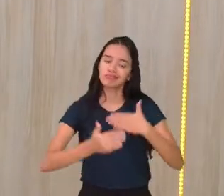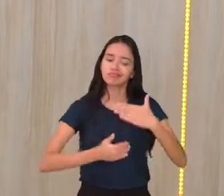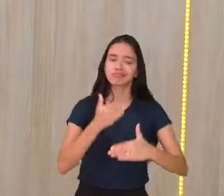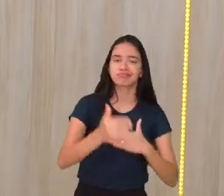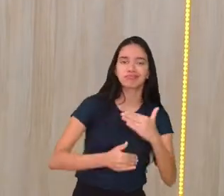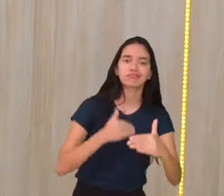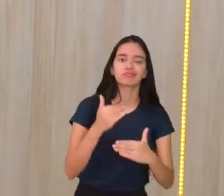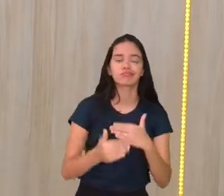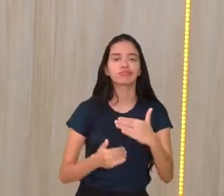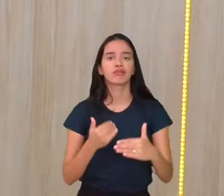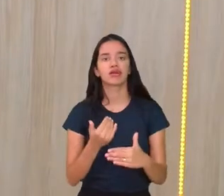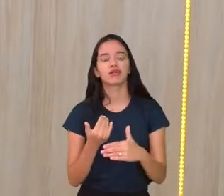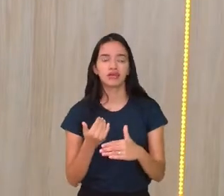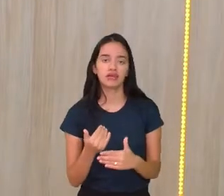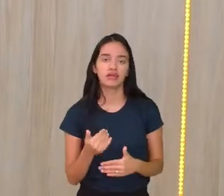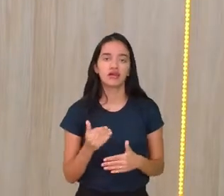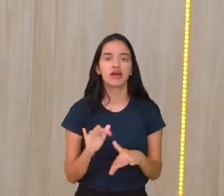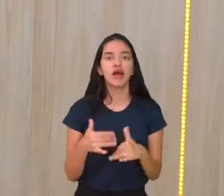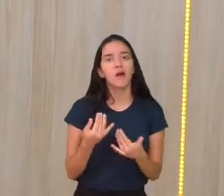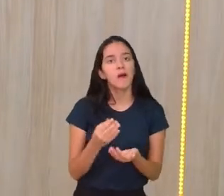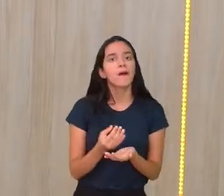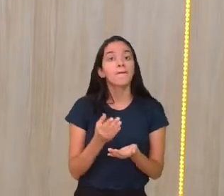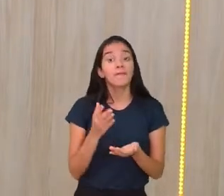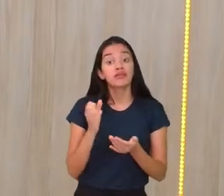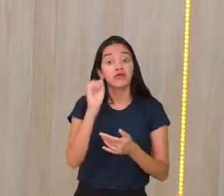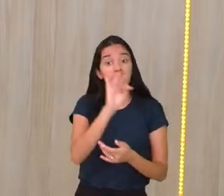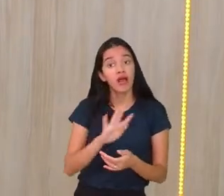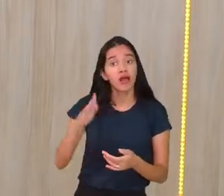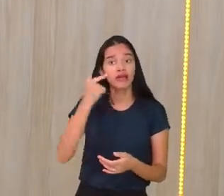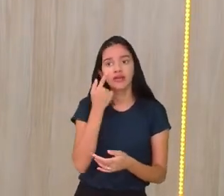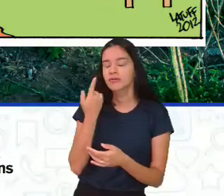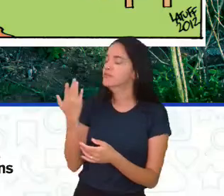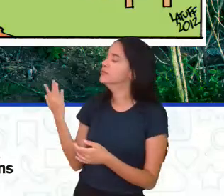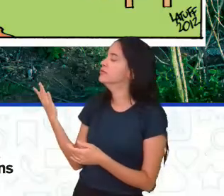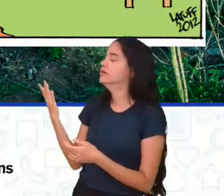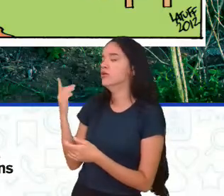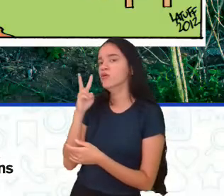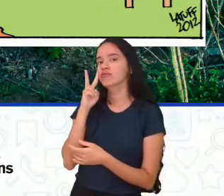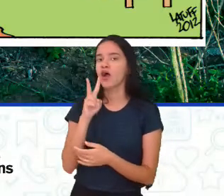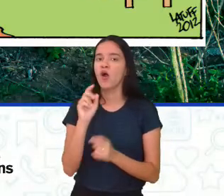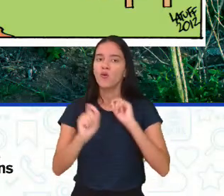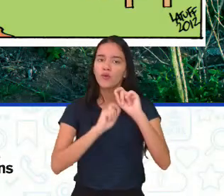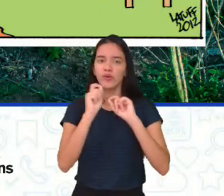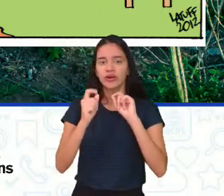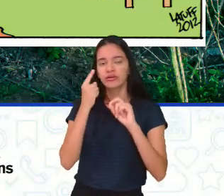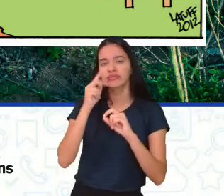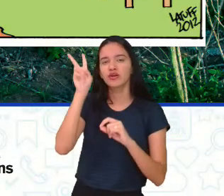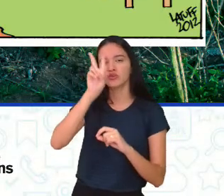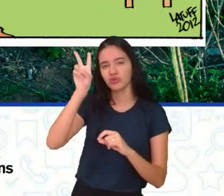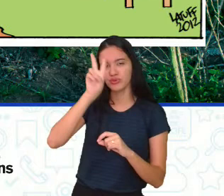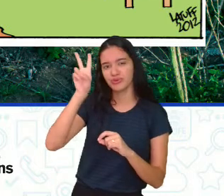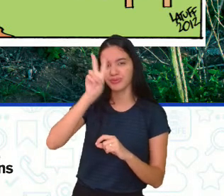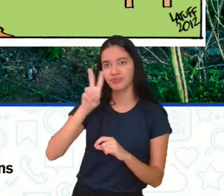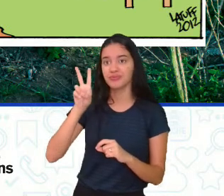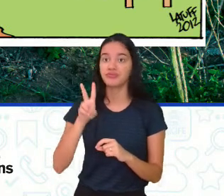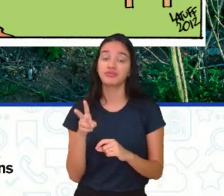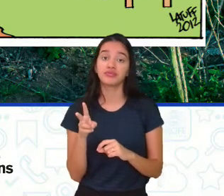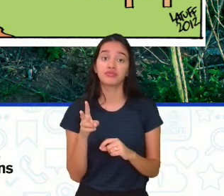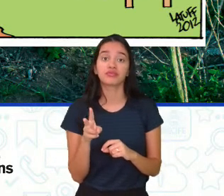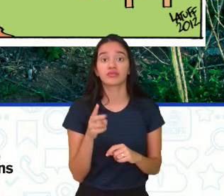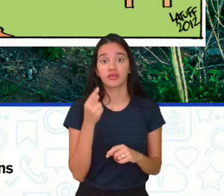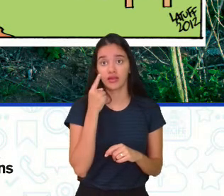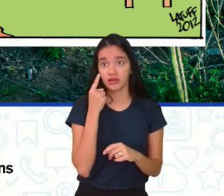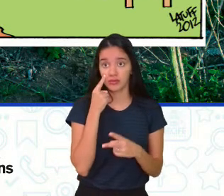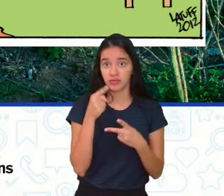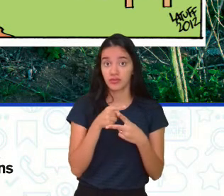acumulando e vai dando outros reflexos. Na imagem, você vê ali o quê? Ó? Duas chargezinhas. De um lado, professor,